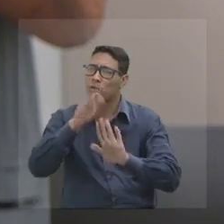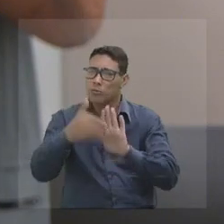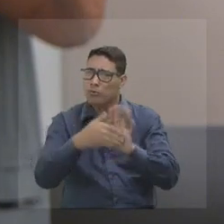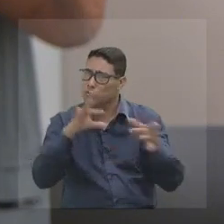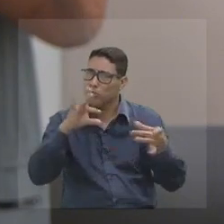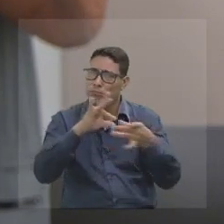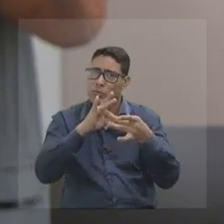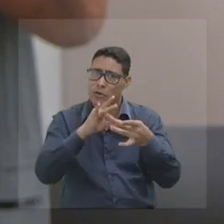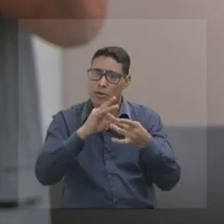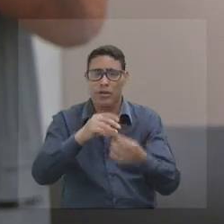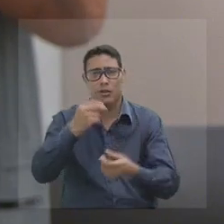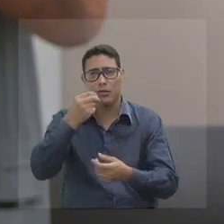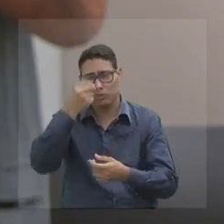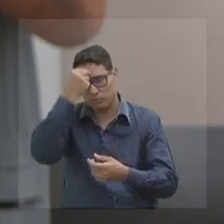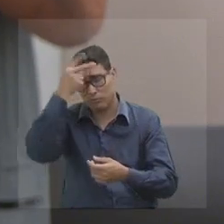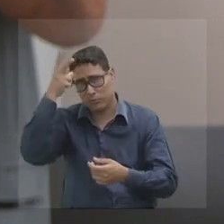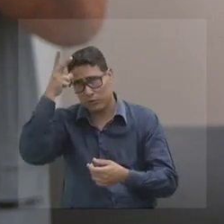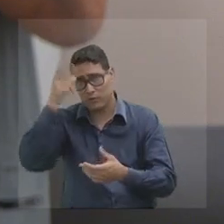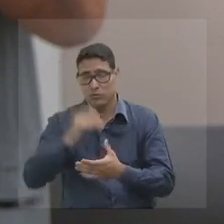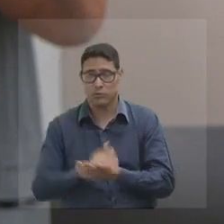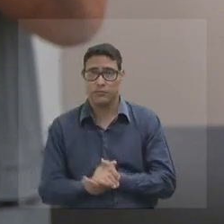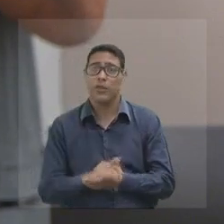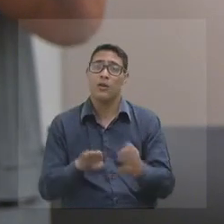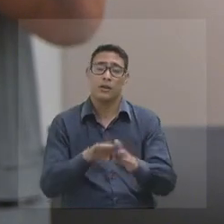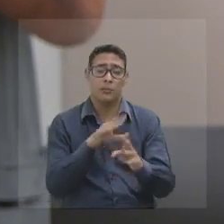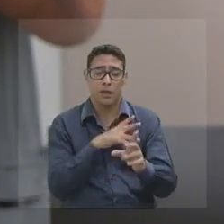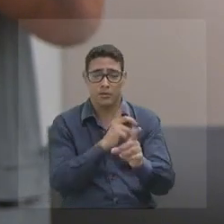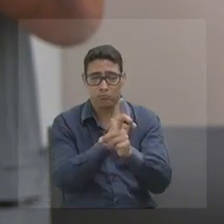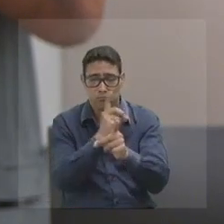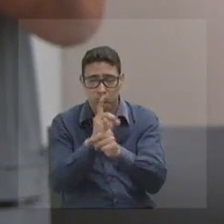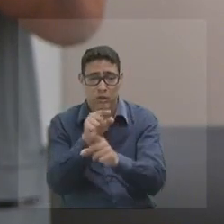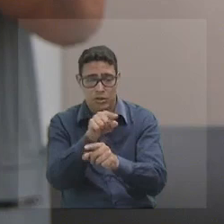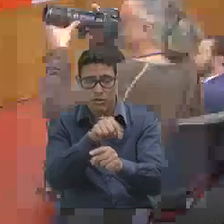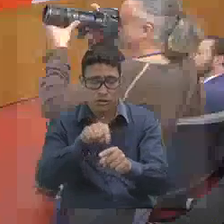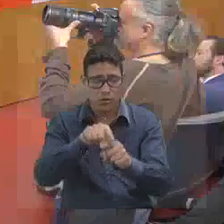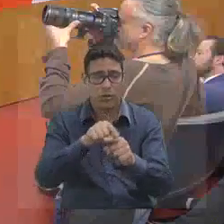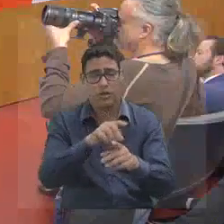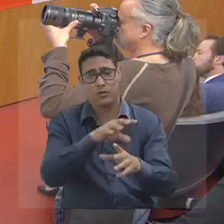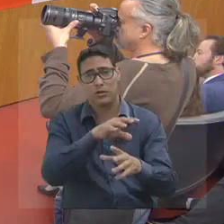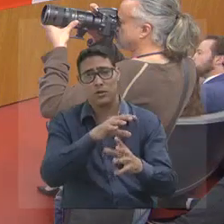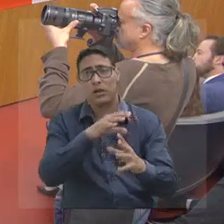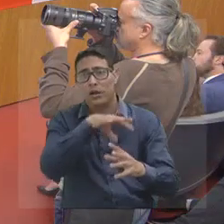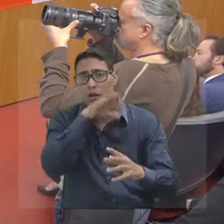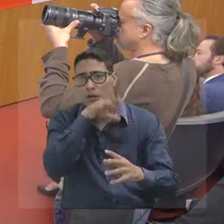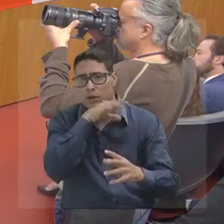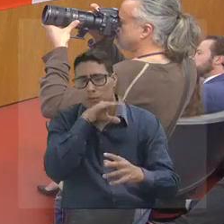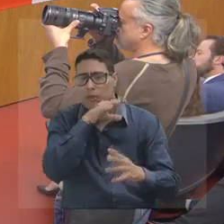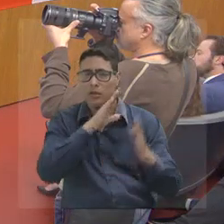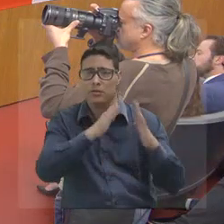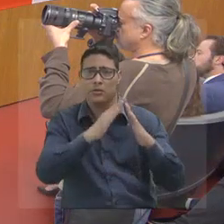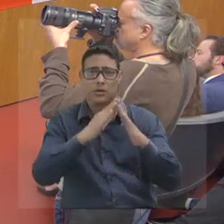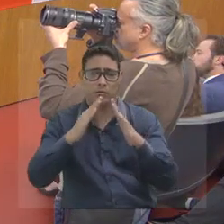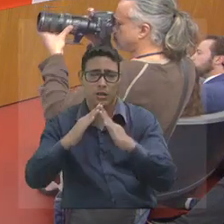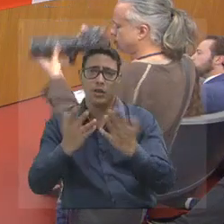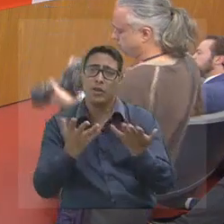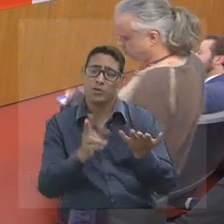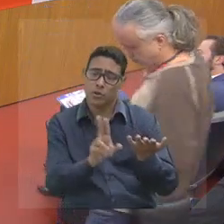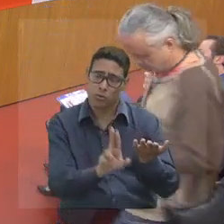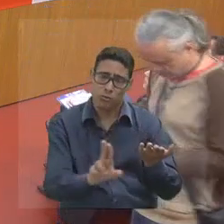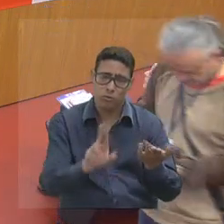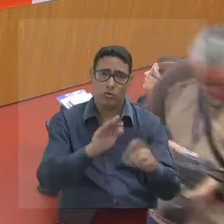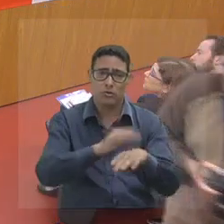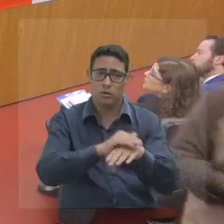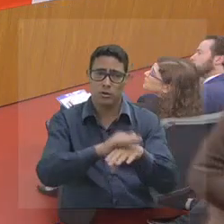municípios e o sistema Estadual te identificação de animais domésticos A Gente Tem trabalhado muito isso a partir de dados